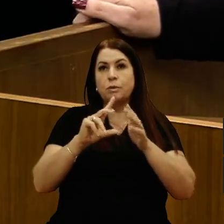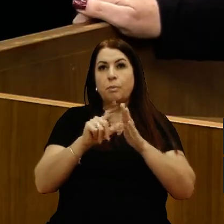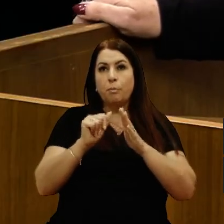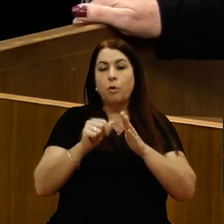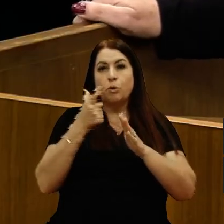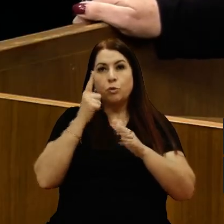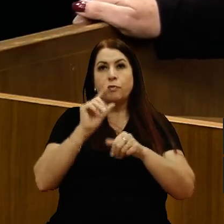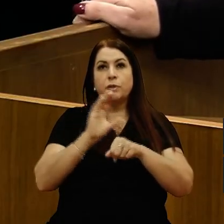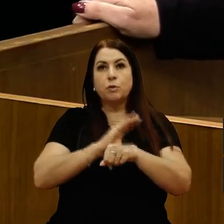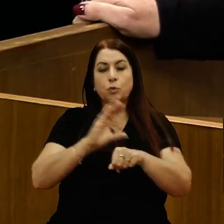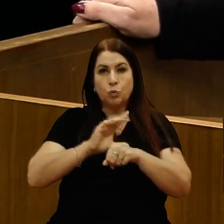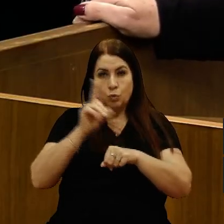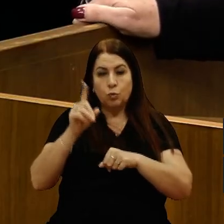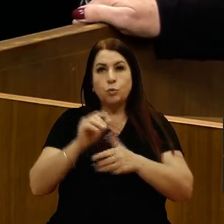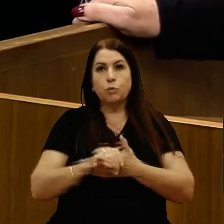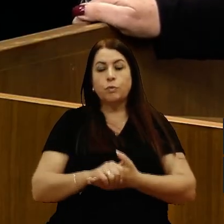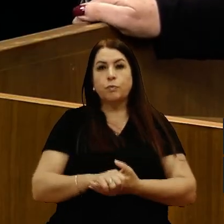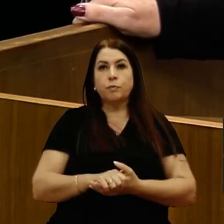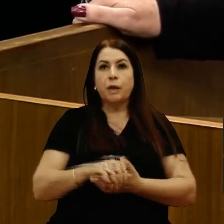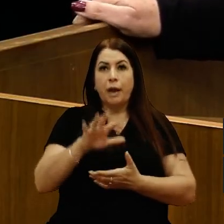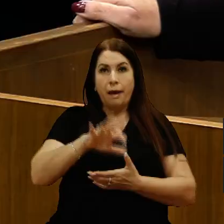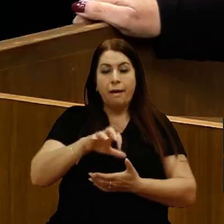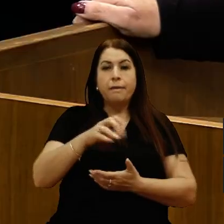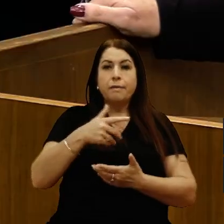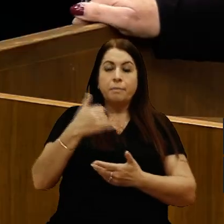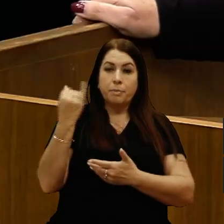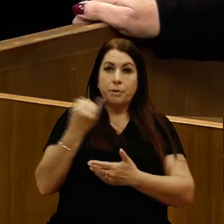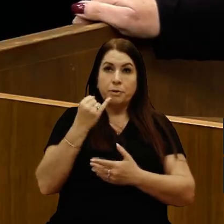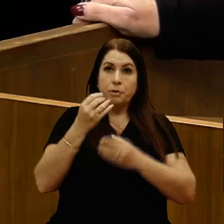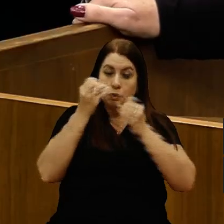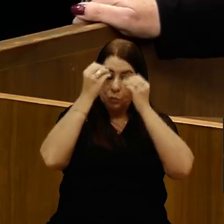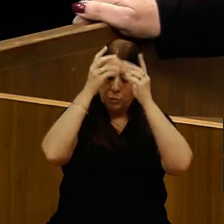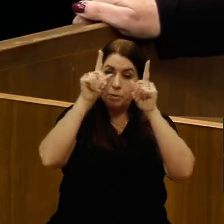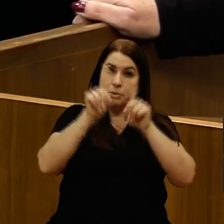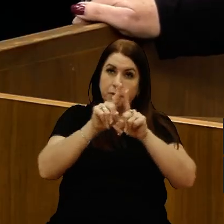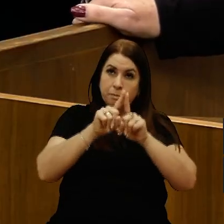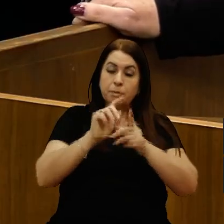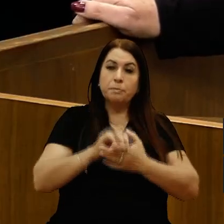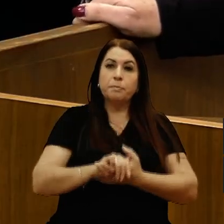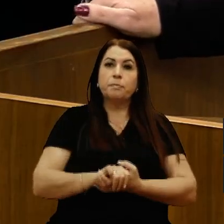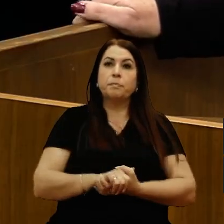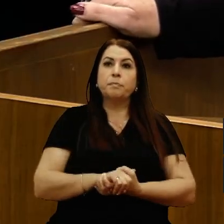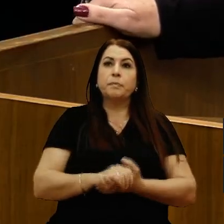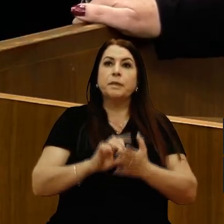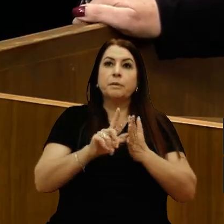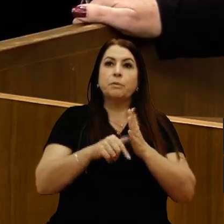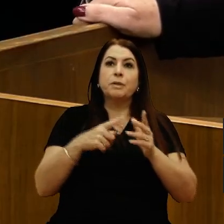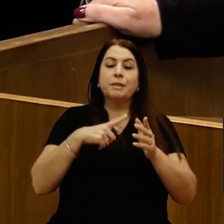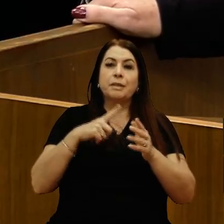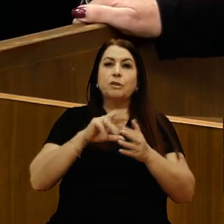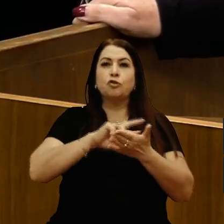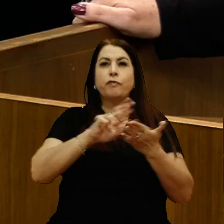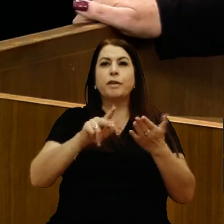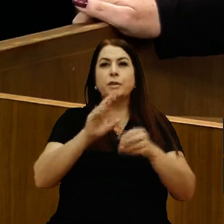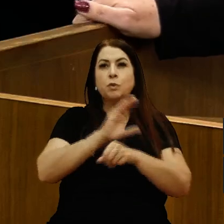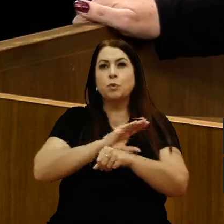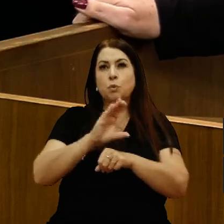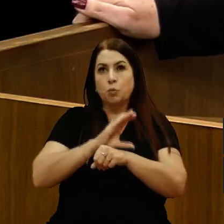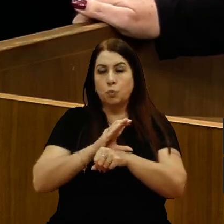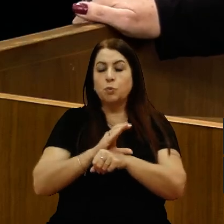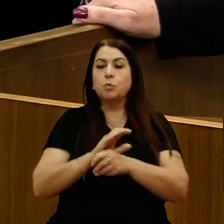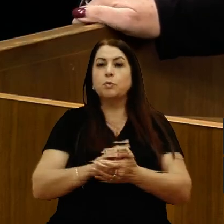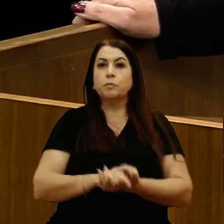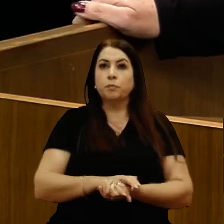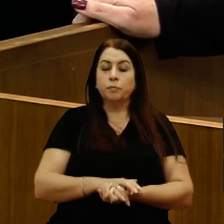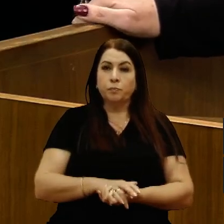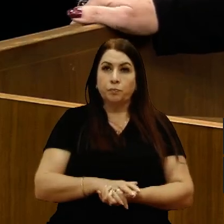cursar essa área importante do conhecimento também. Depois nós teremos vários cursos.